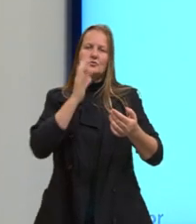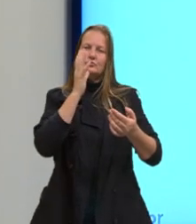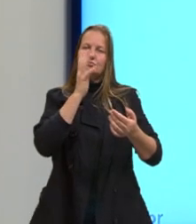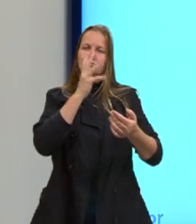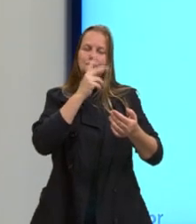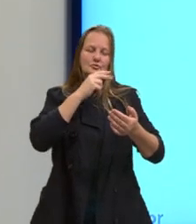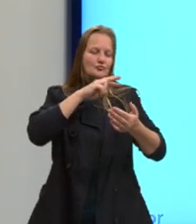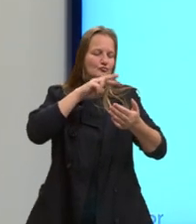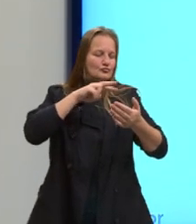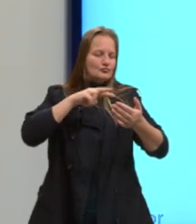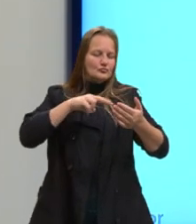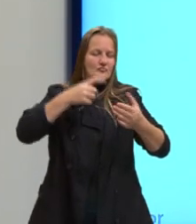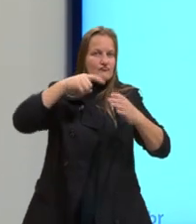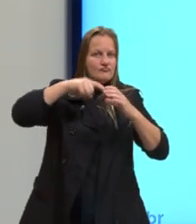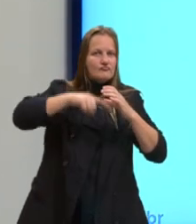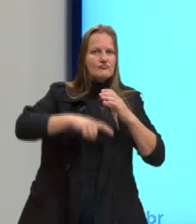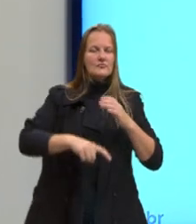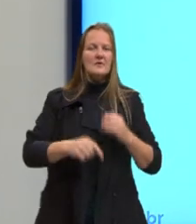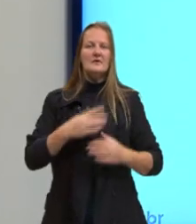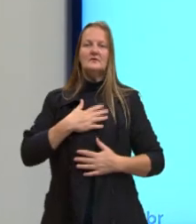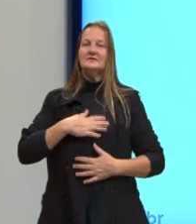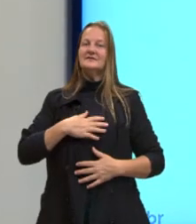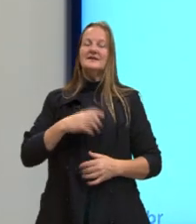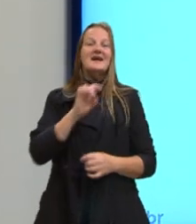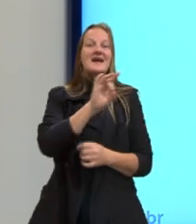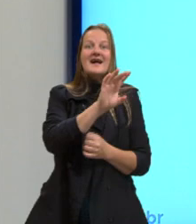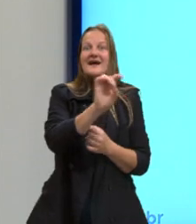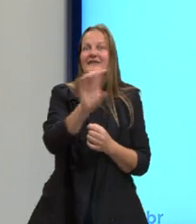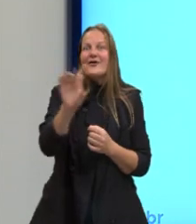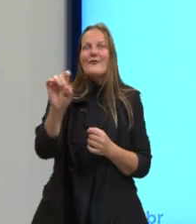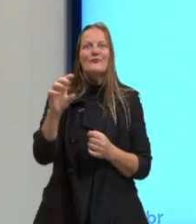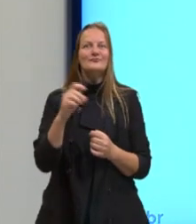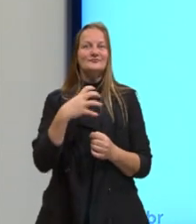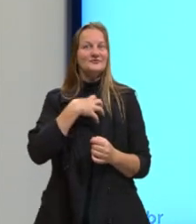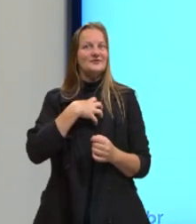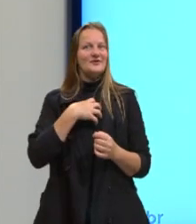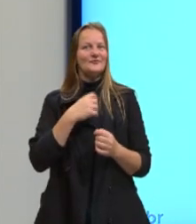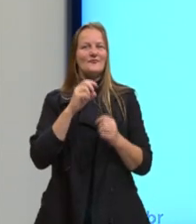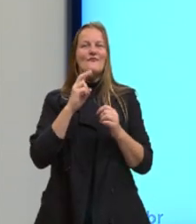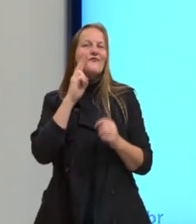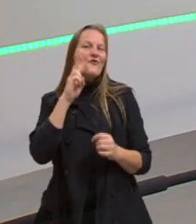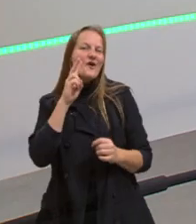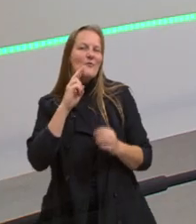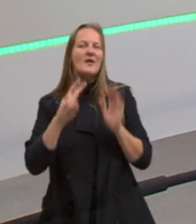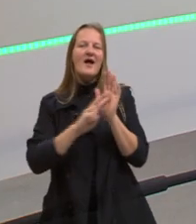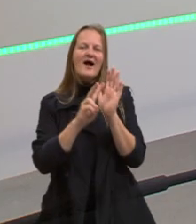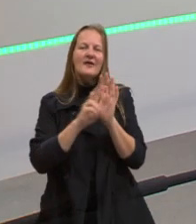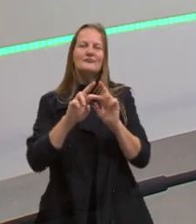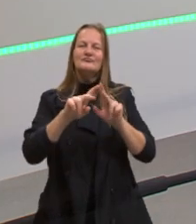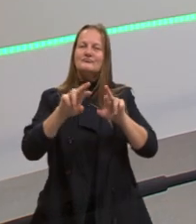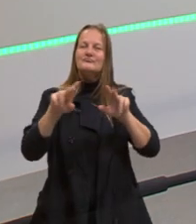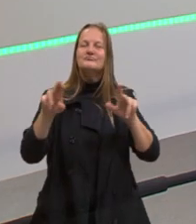por que que eu falo com ela mais confortável porque cada um tem um universo de vocabulário Cada pessoa tem o seu universo de